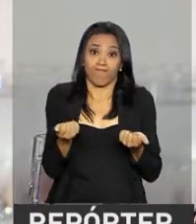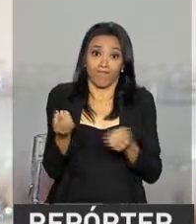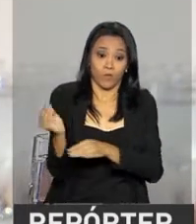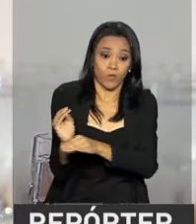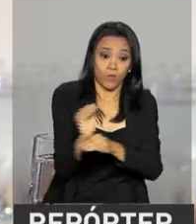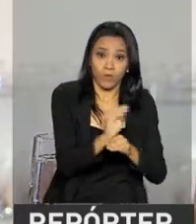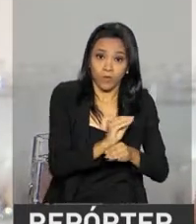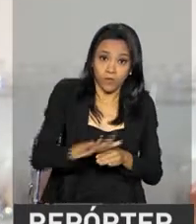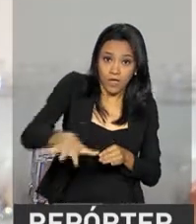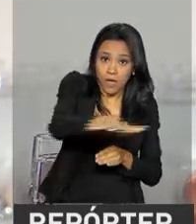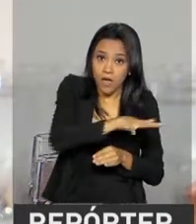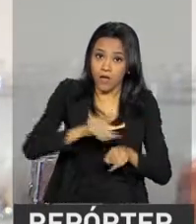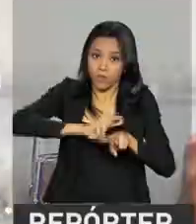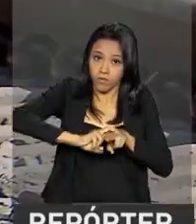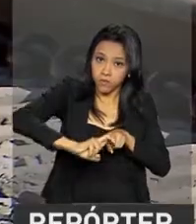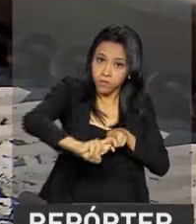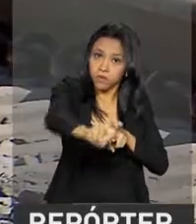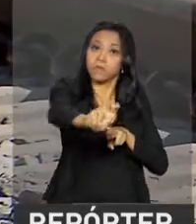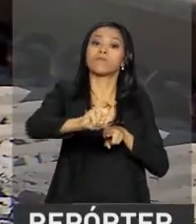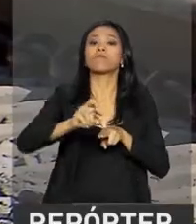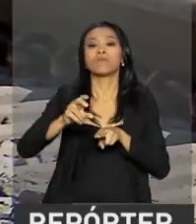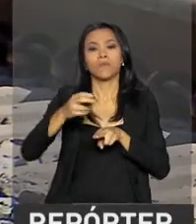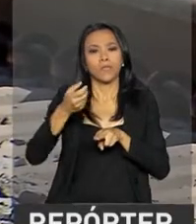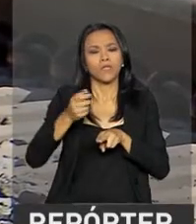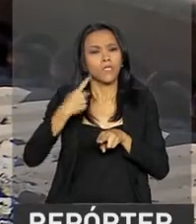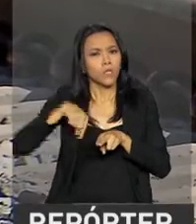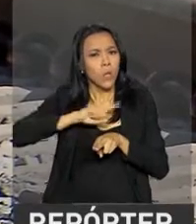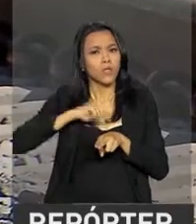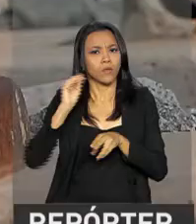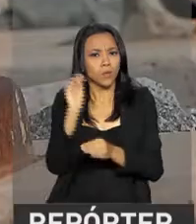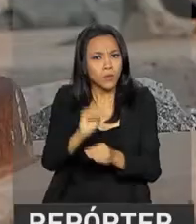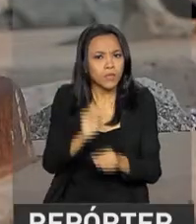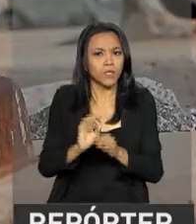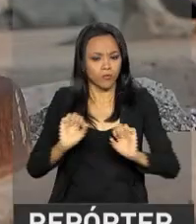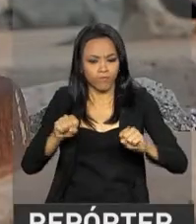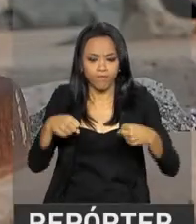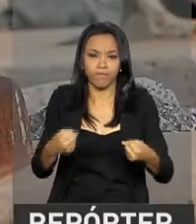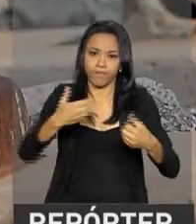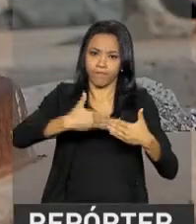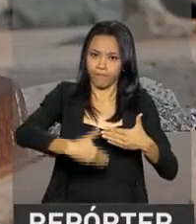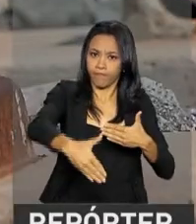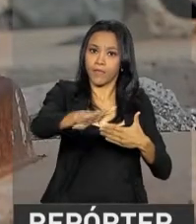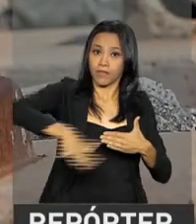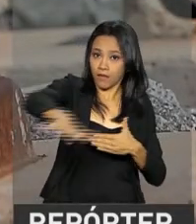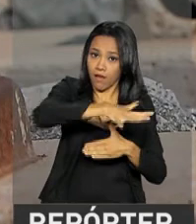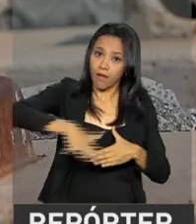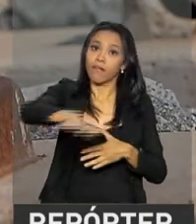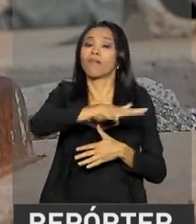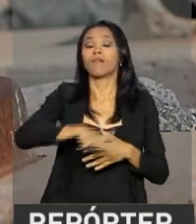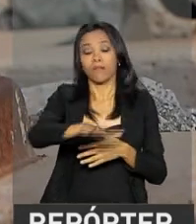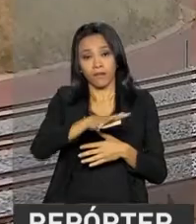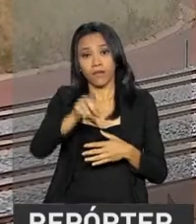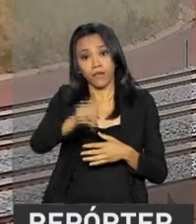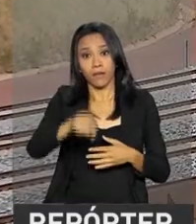para que mostre definitivamente que nós estamos cuidando da logística do setor econômico, que é